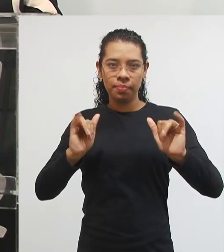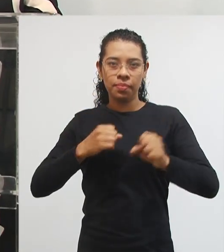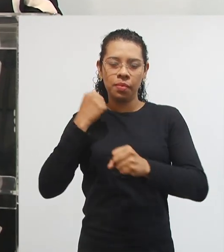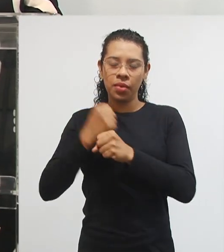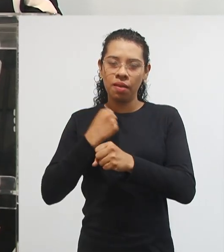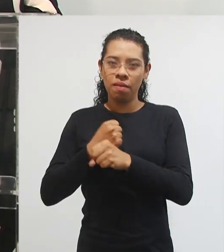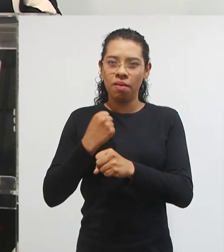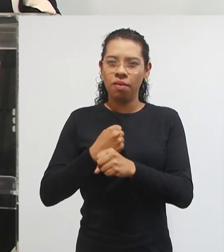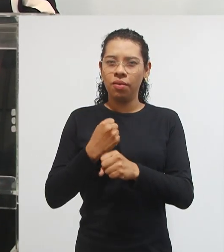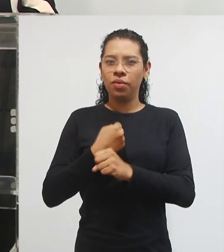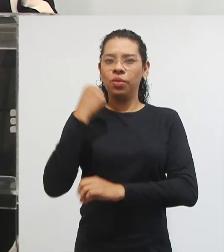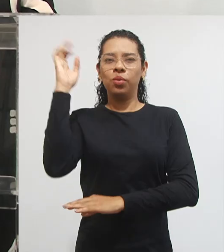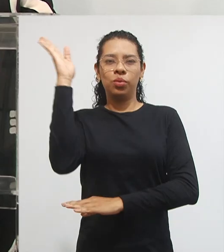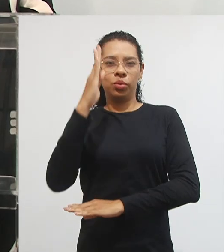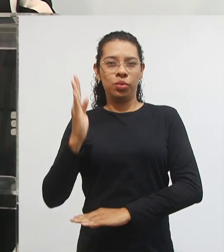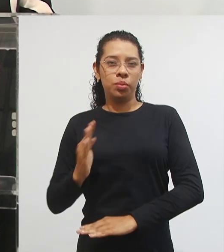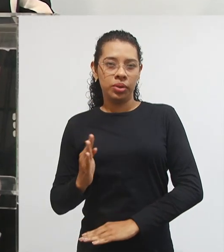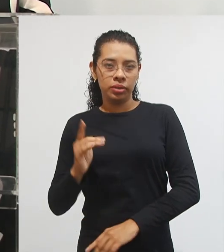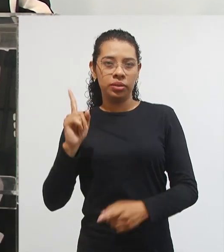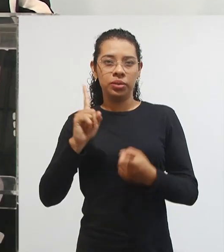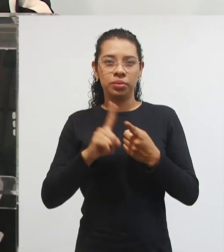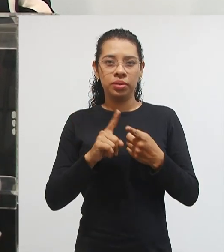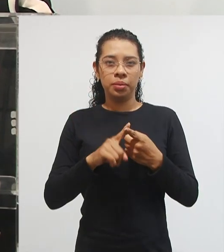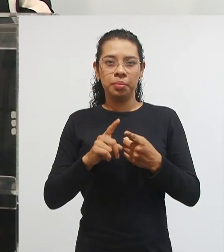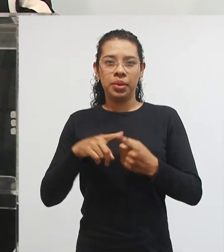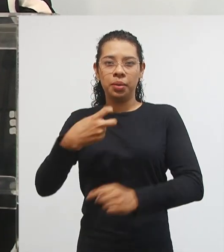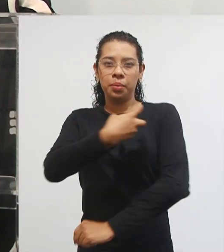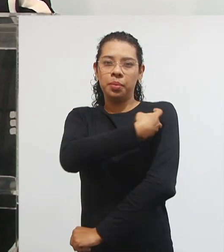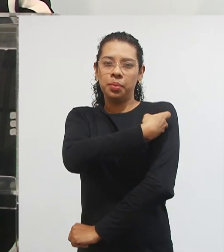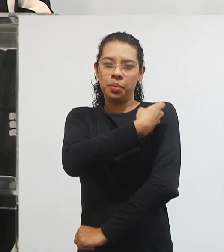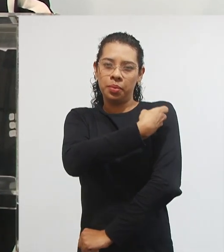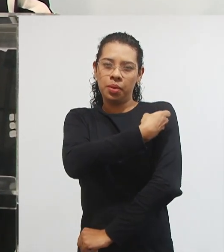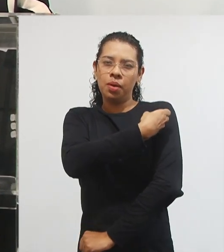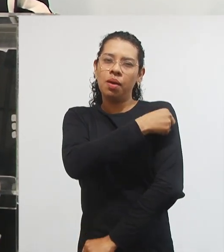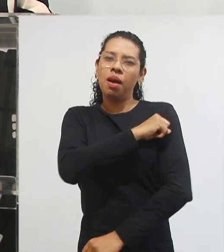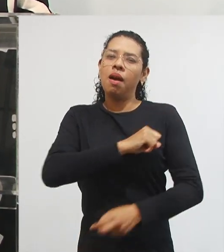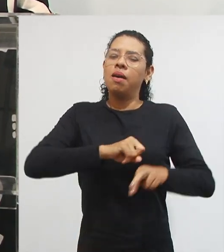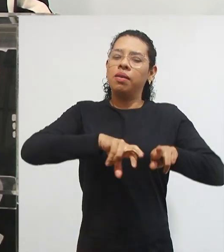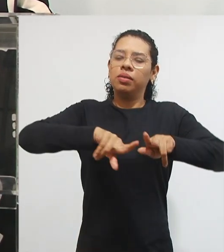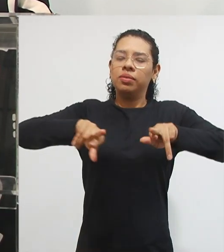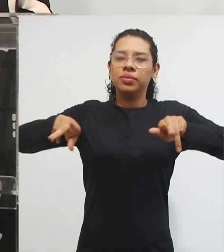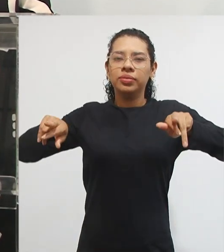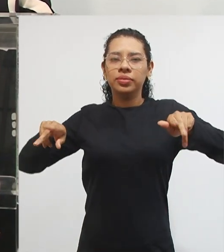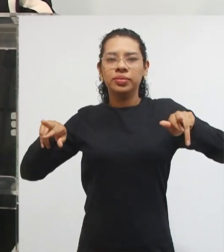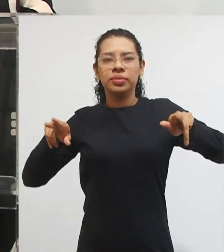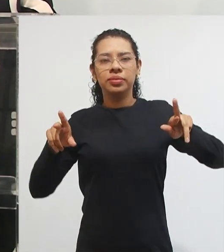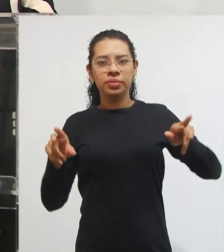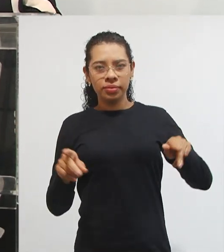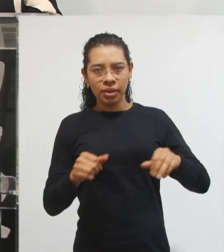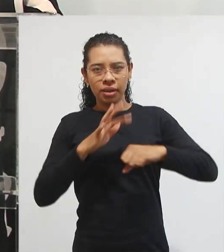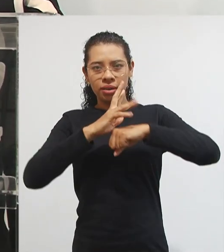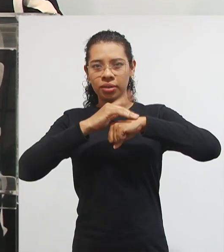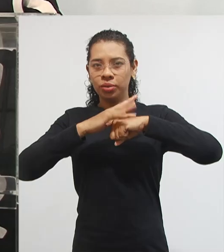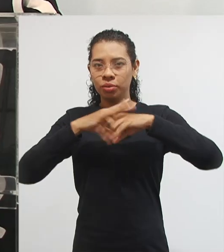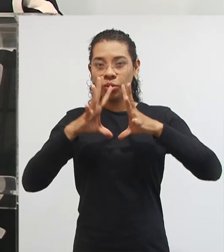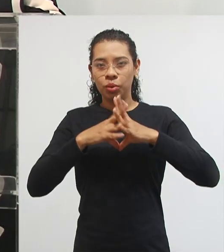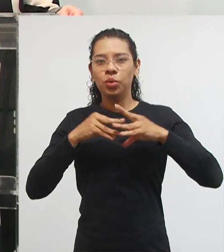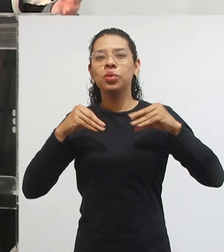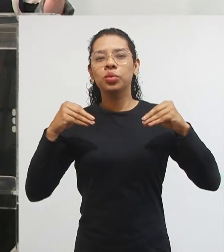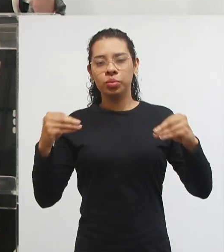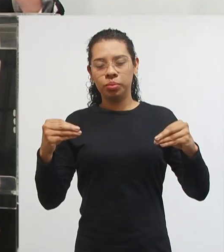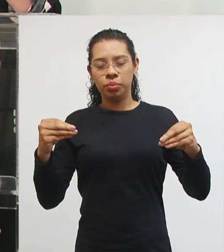Brasil campanhas de vacinação que fizeram com que várias doenças tenham sido erradicadas do país,